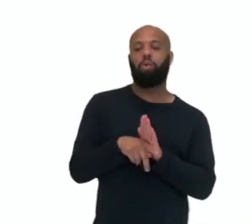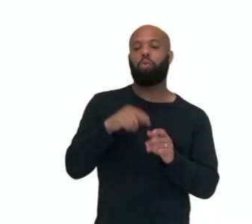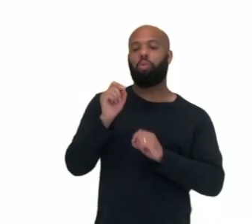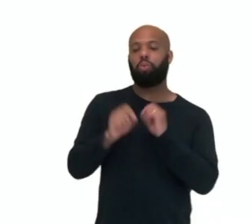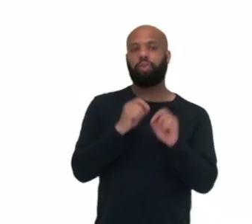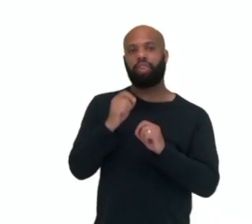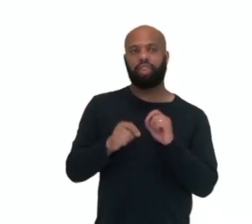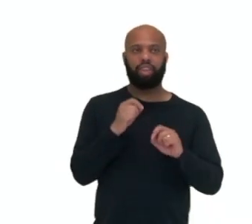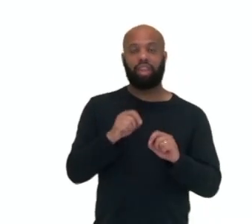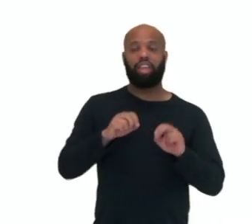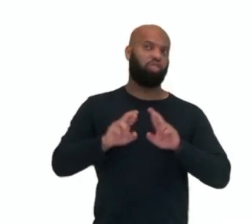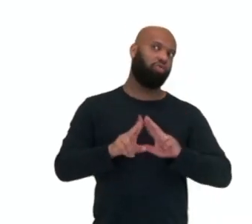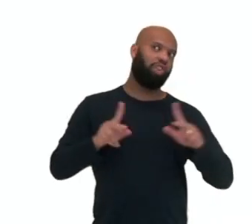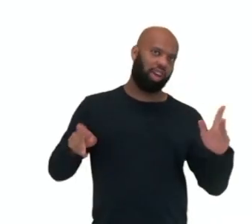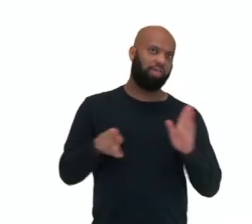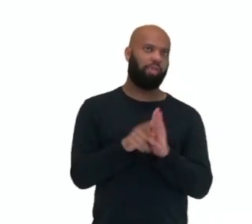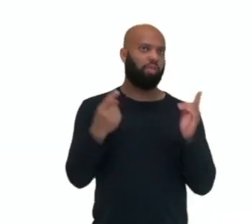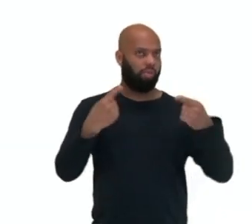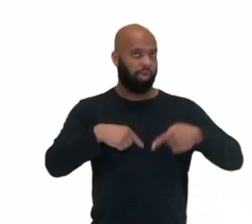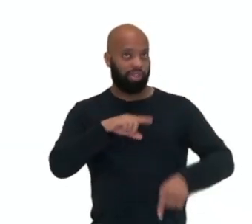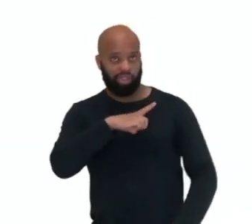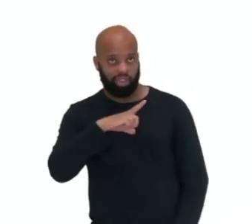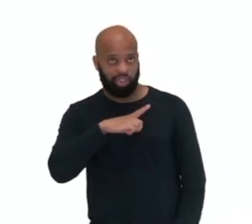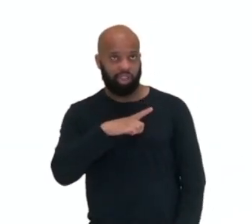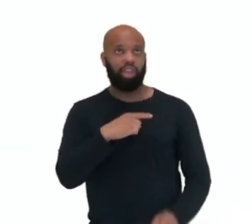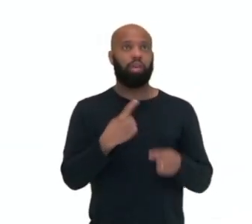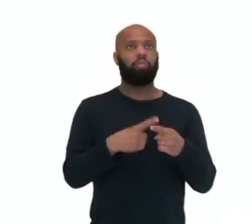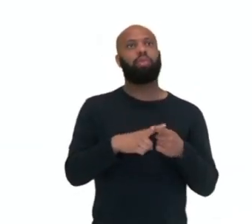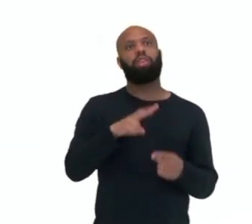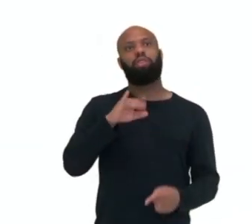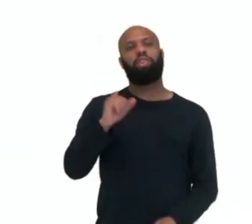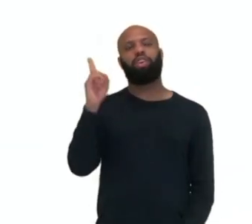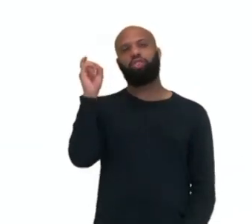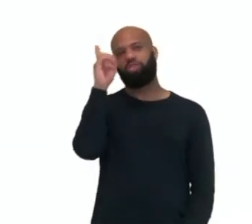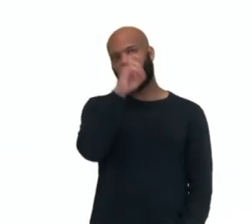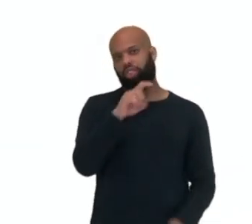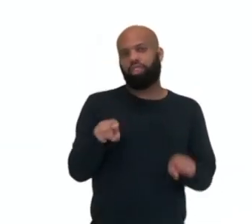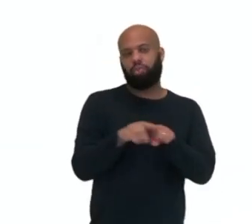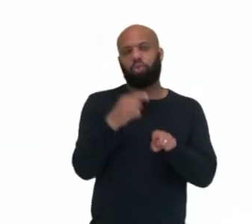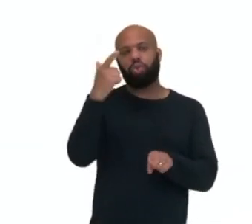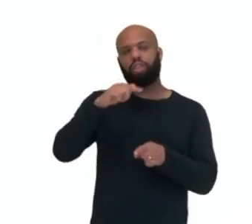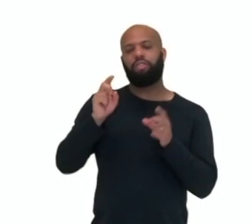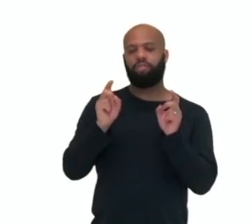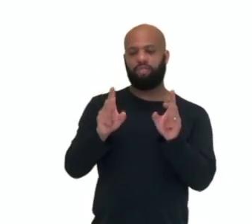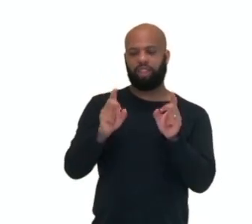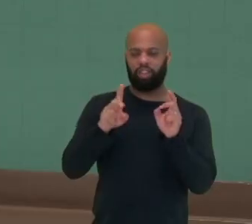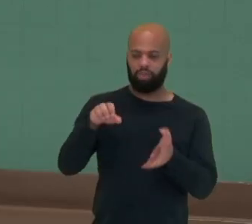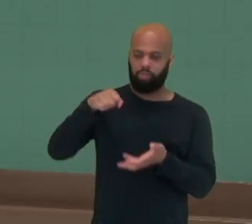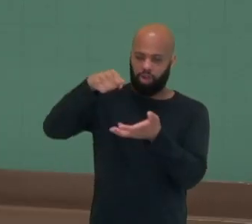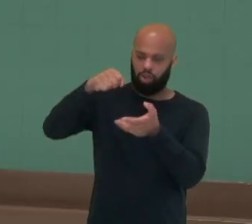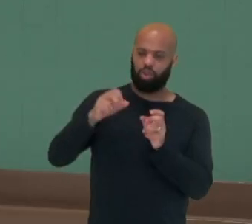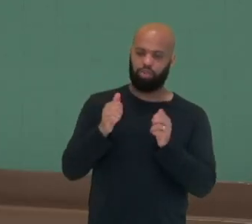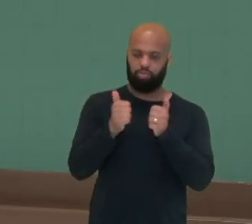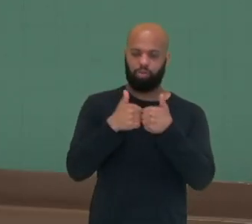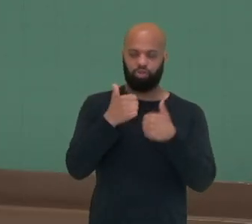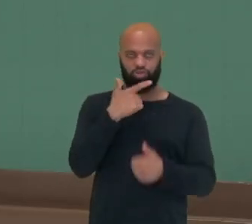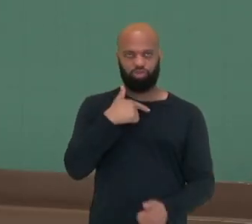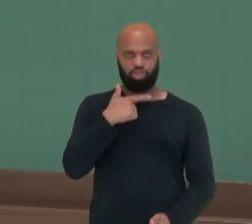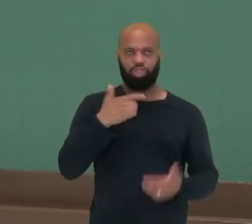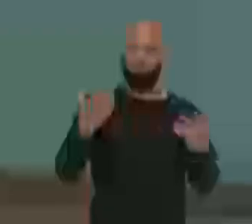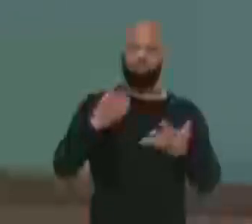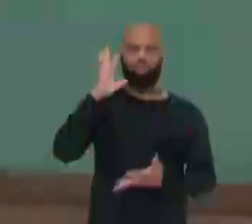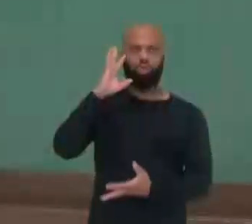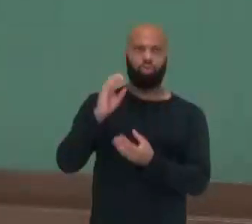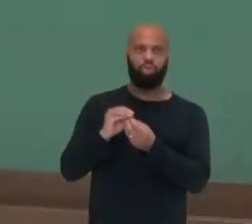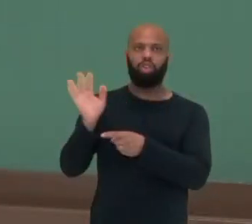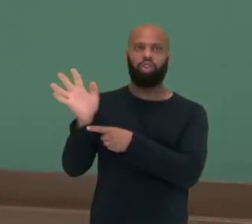está muito diferente do preço da concorrência, porque senão vai ficar difícil ela conseguir vender. Então, concluindo o nosso vídeo de